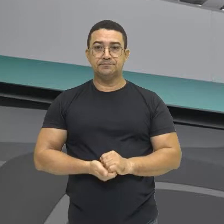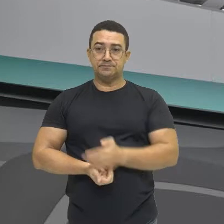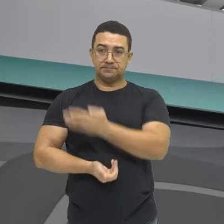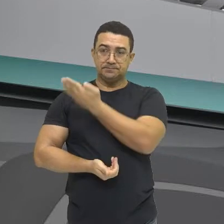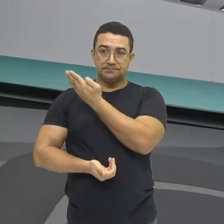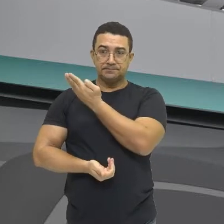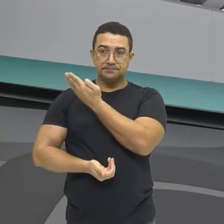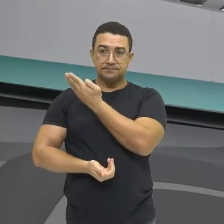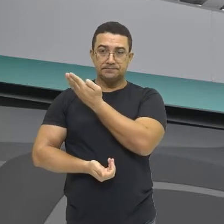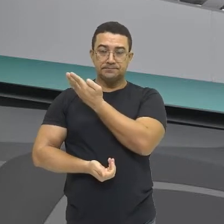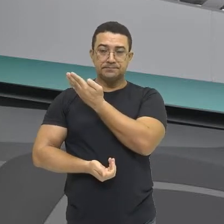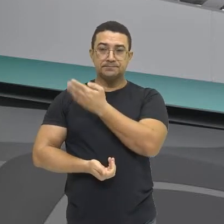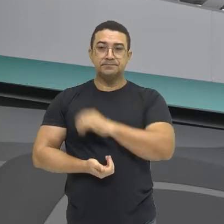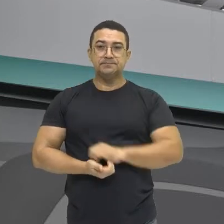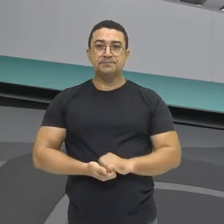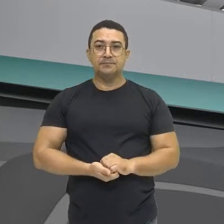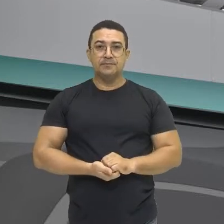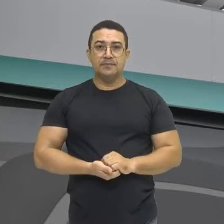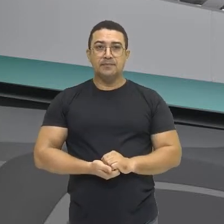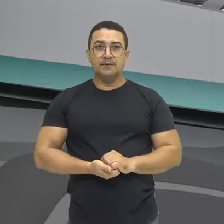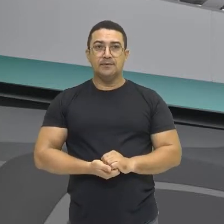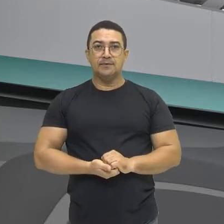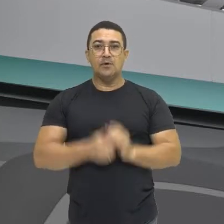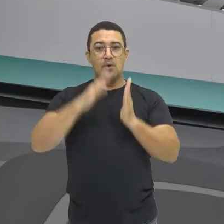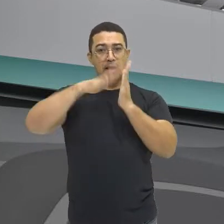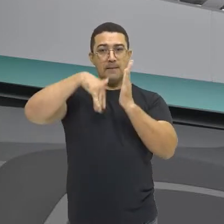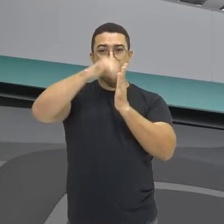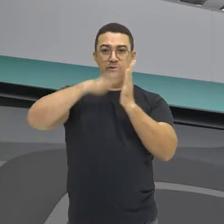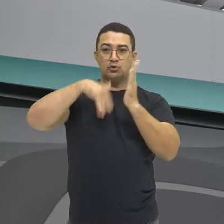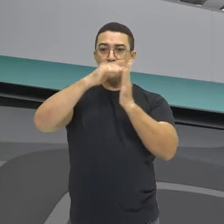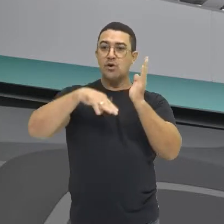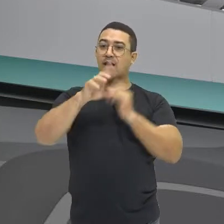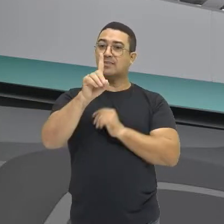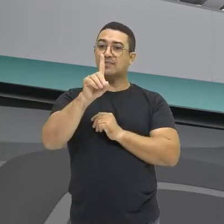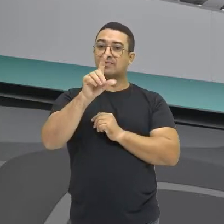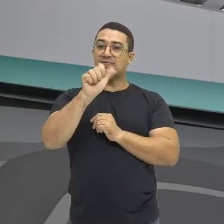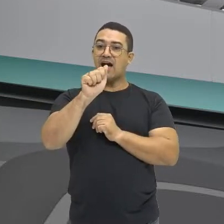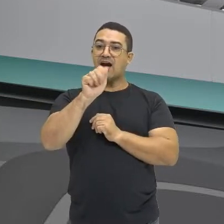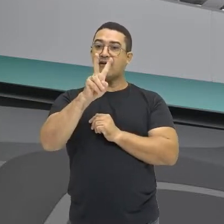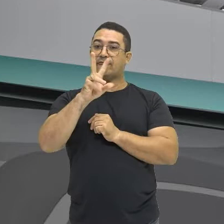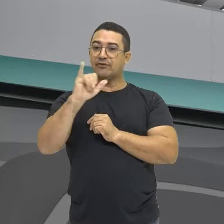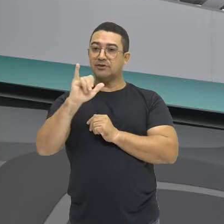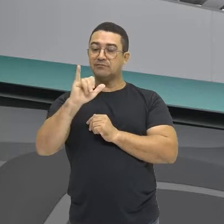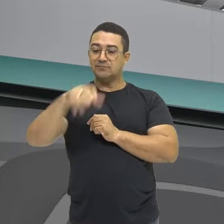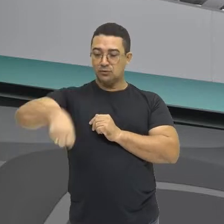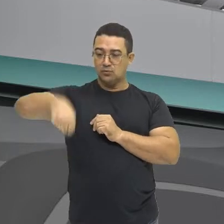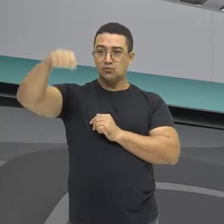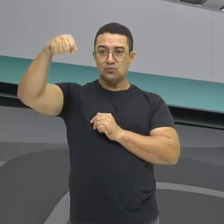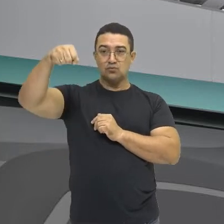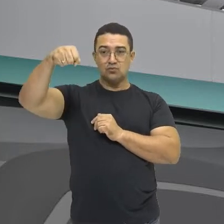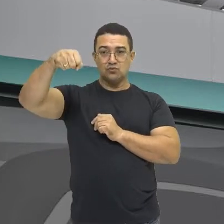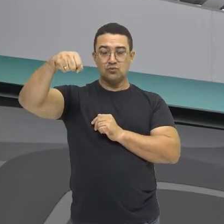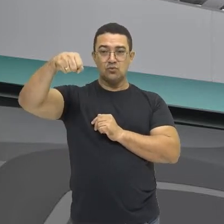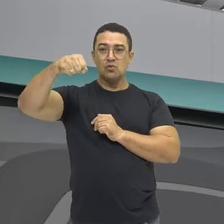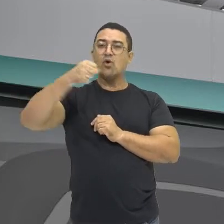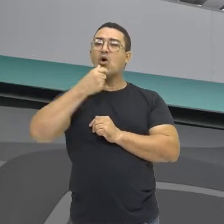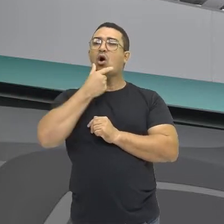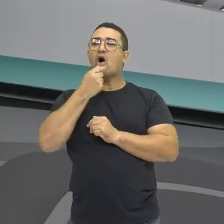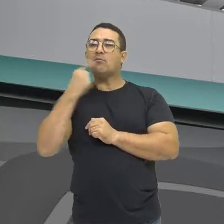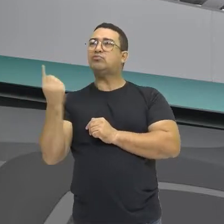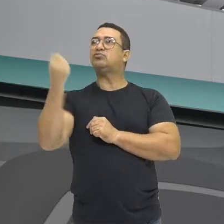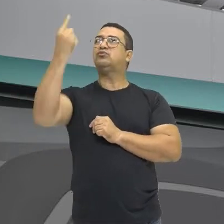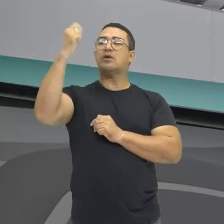cá. Essa pintura aqui, tá? Davi com a cabeça de Golias, ela traz um exemplo da pintura